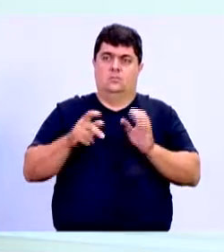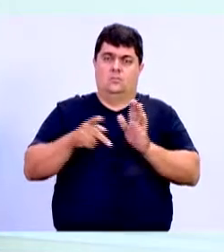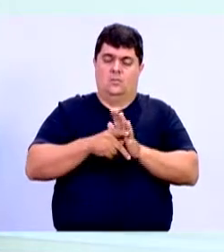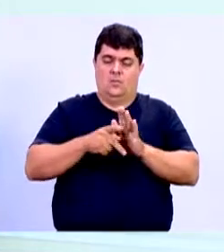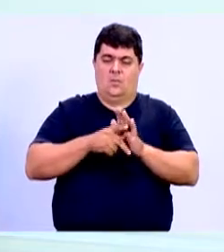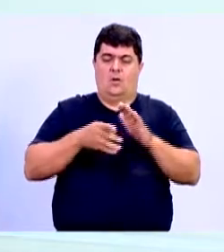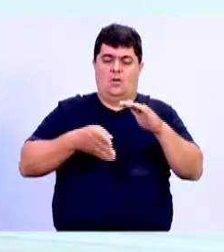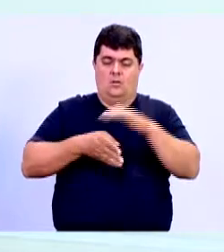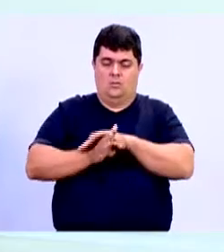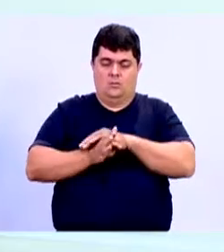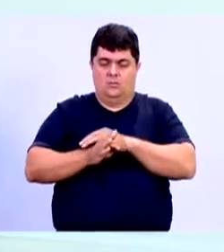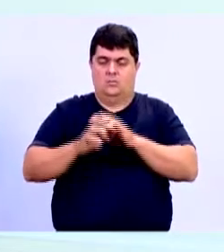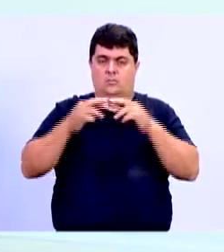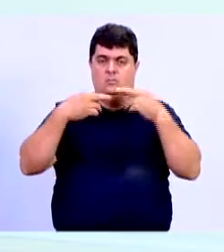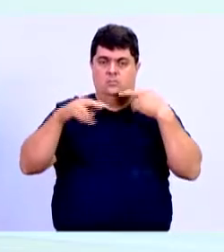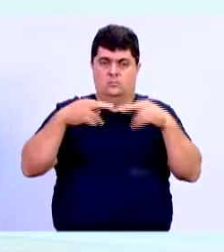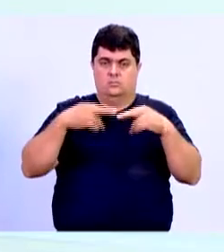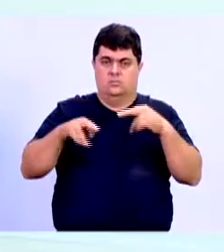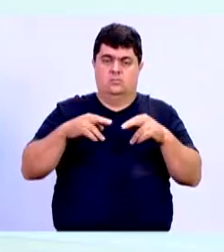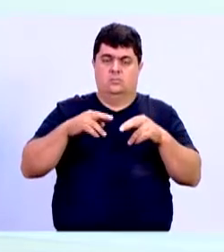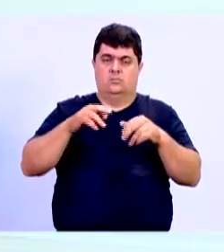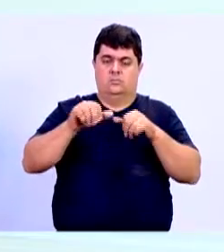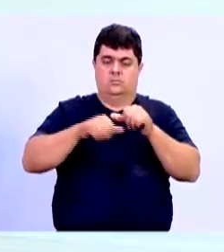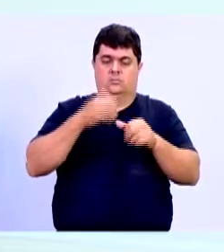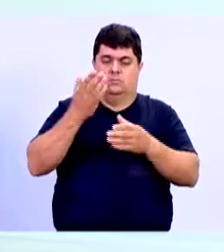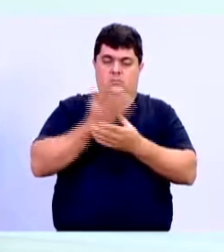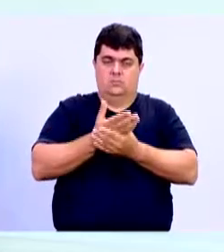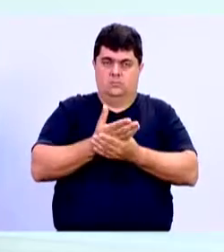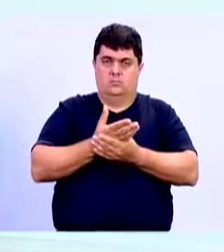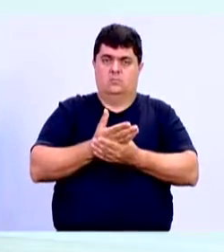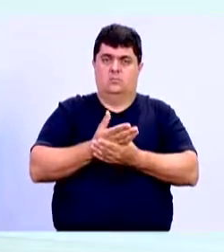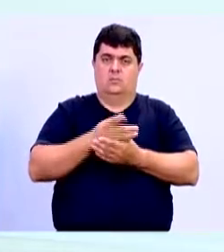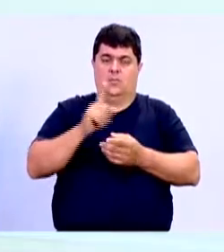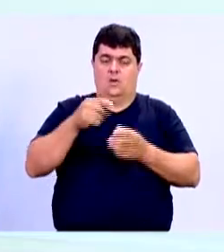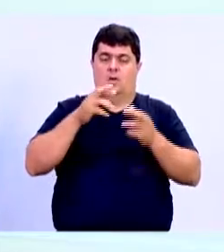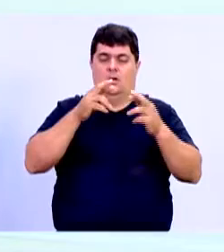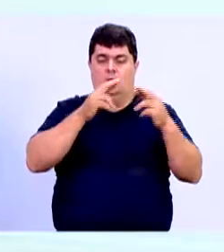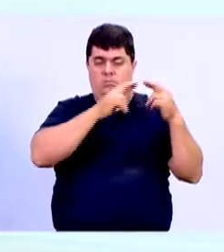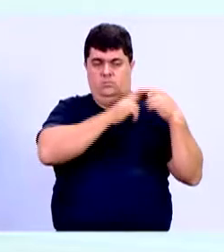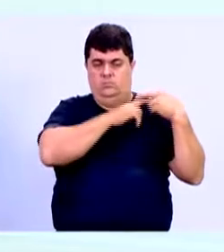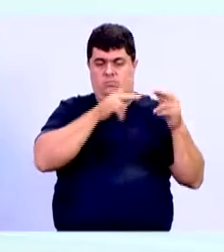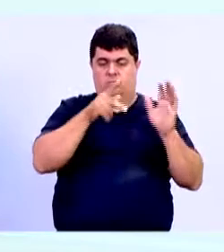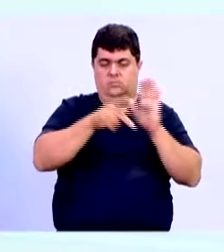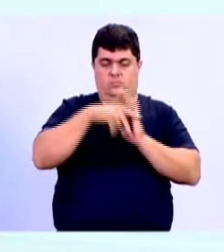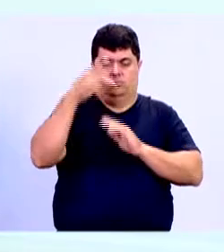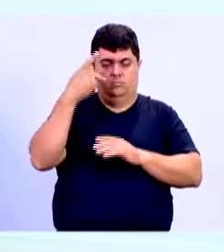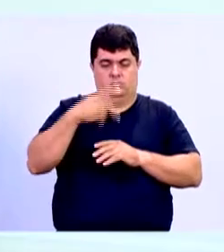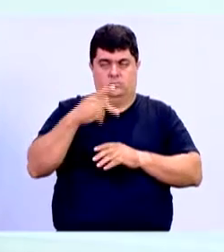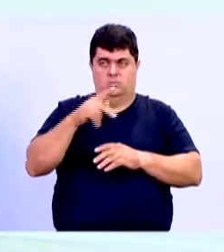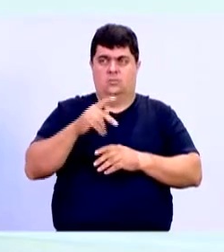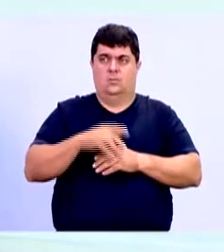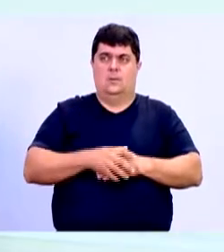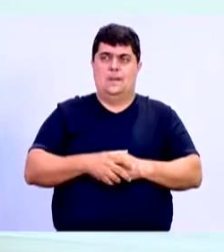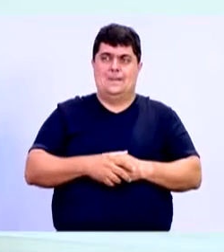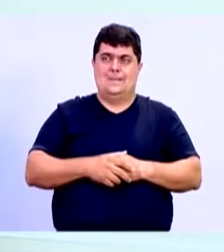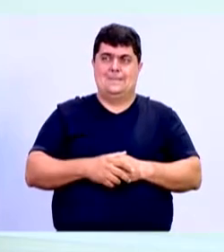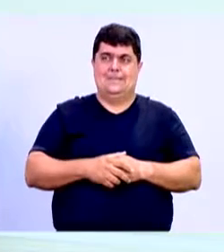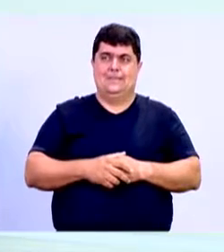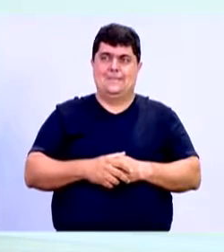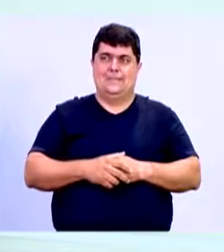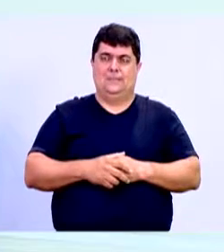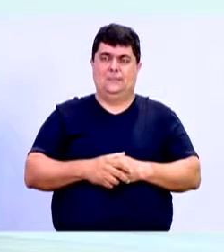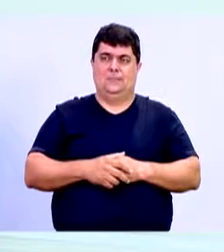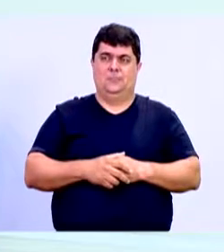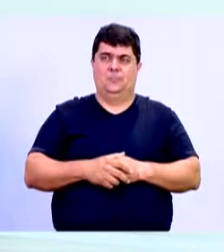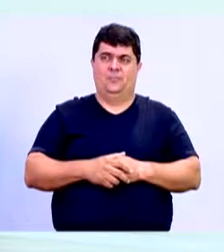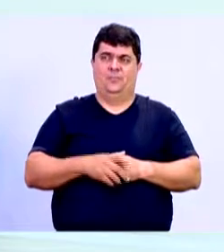ao sistema, acesso à rede, alteração de arquivos, ele então assumirá a responsabilidade de toda